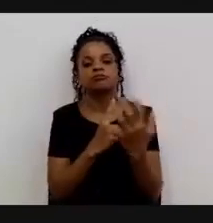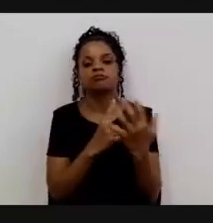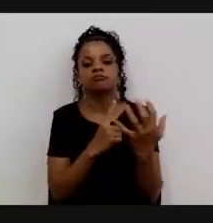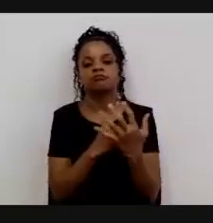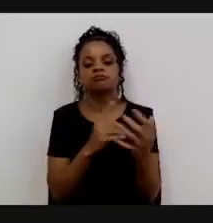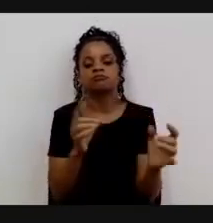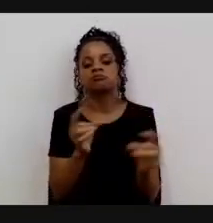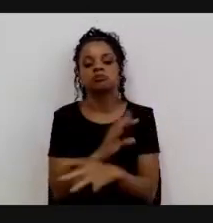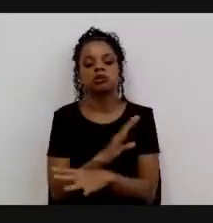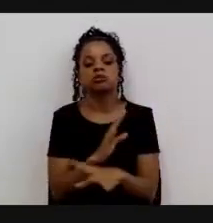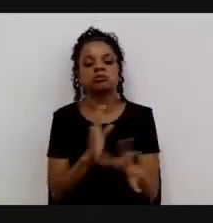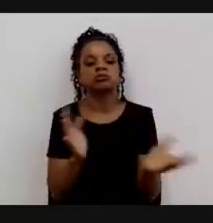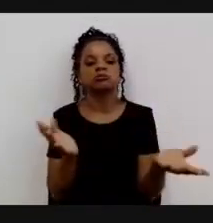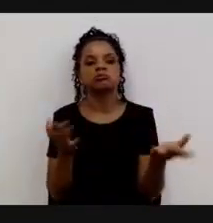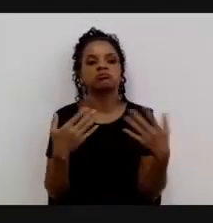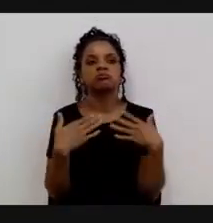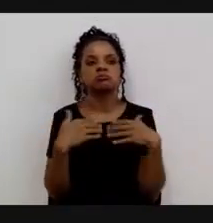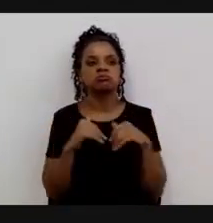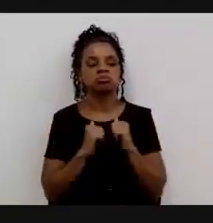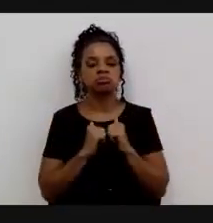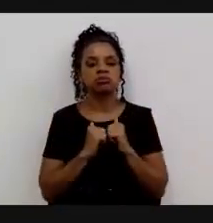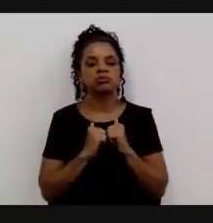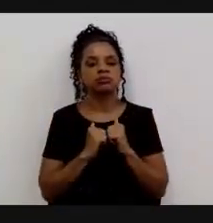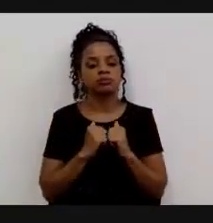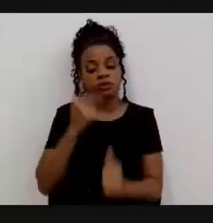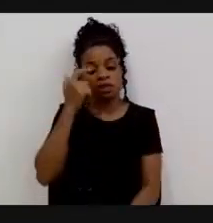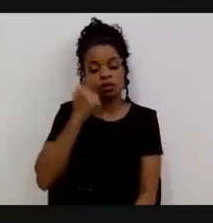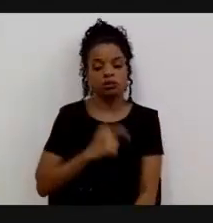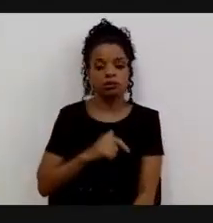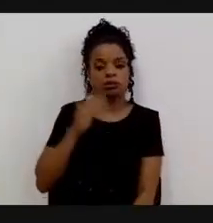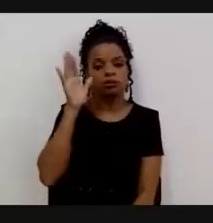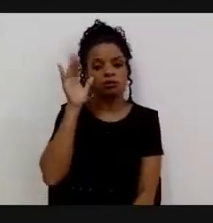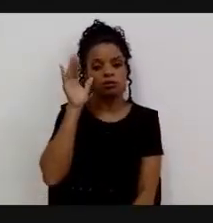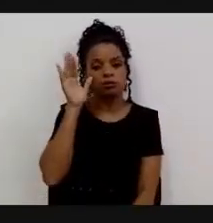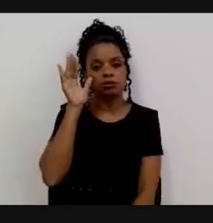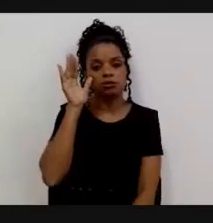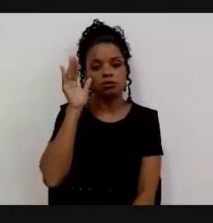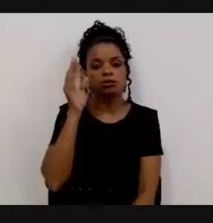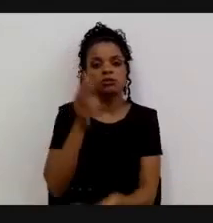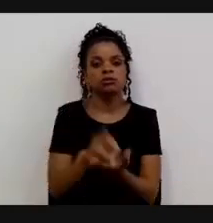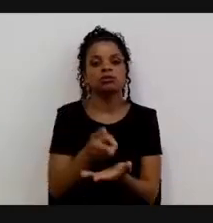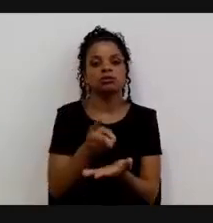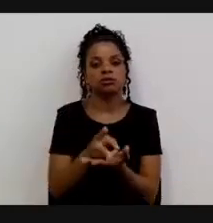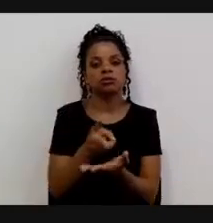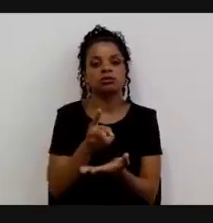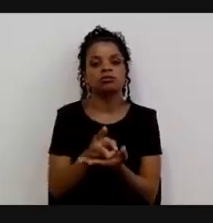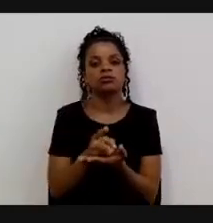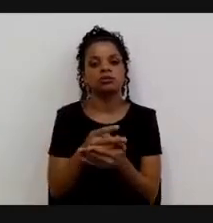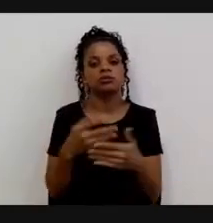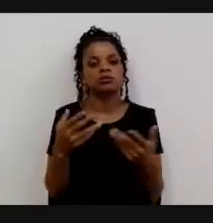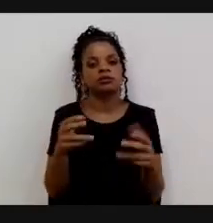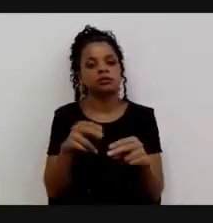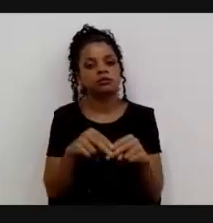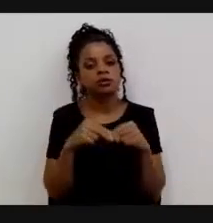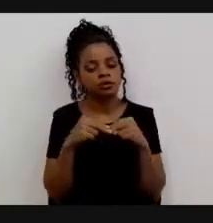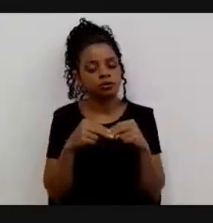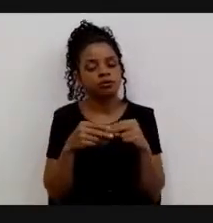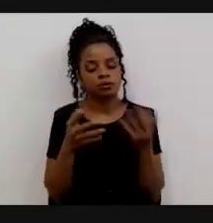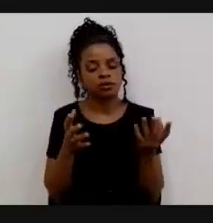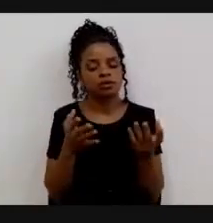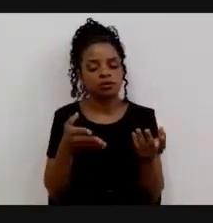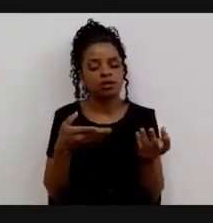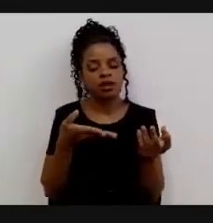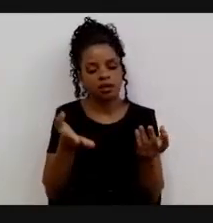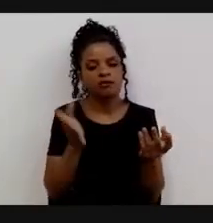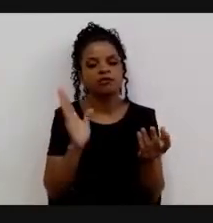e, para mim, eu sempre fui muito curioso, eu sempre fui muito desbravador, assim, sabe? Então, por isso que eu vou lá, provoco.